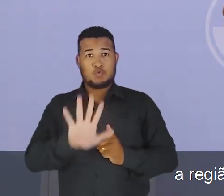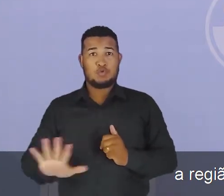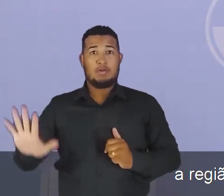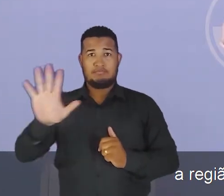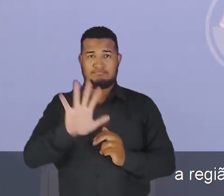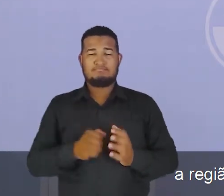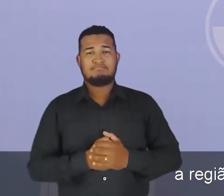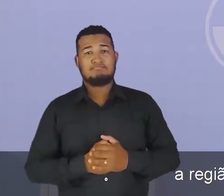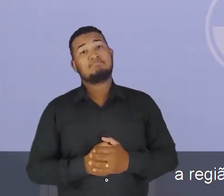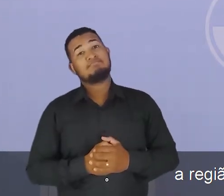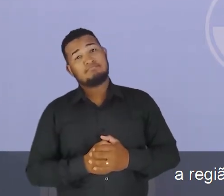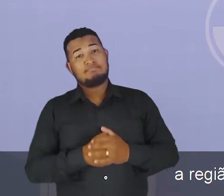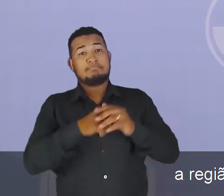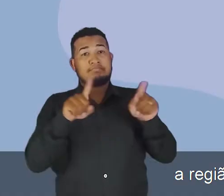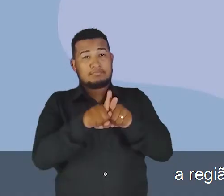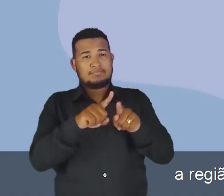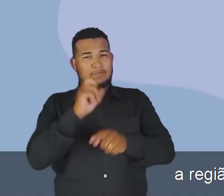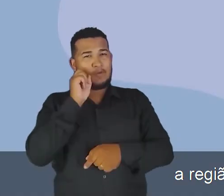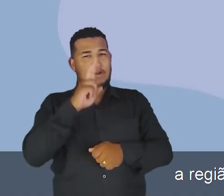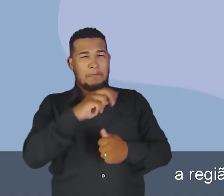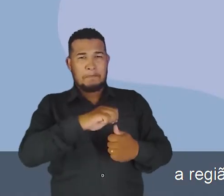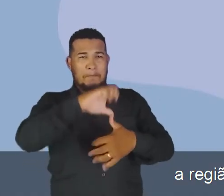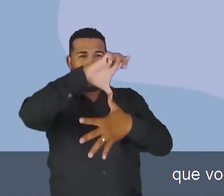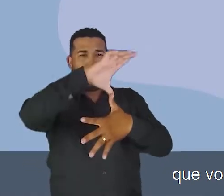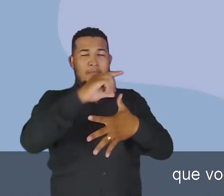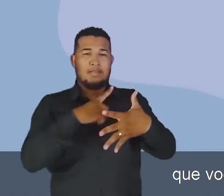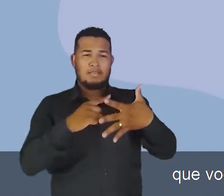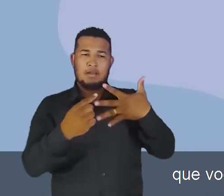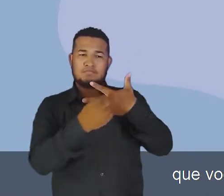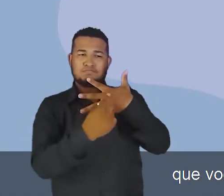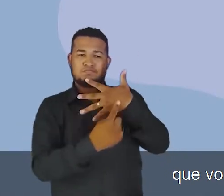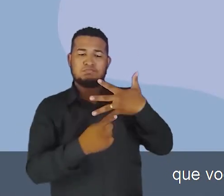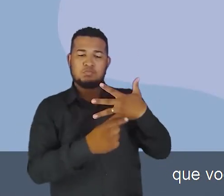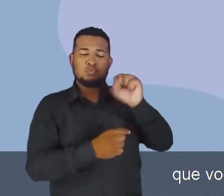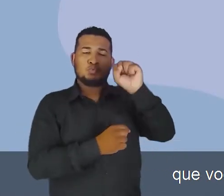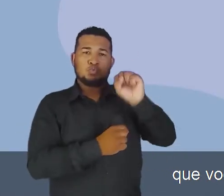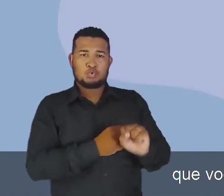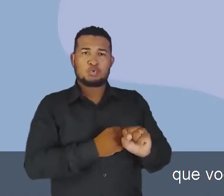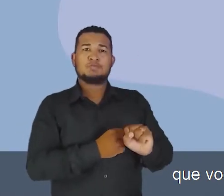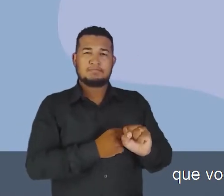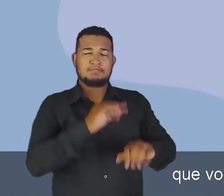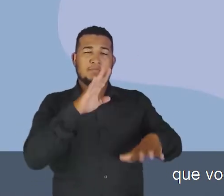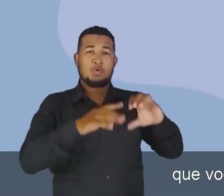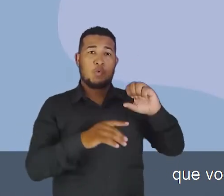Sudeste. E por fim, observando no mapa, você pode ver que você tem a região Sul, com